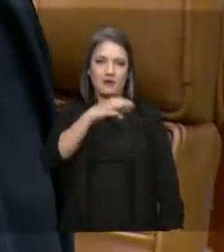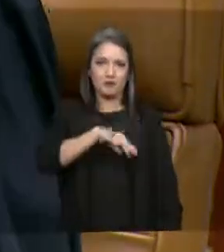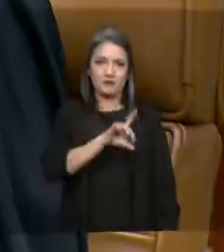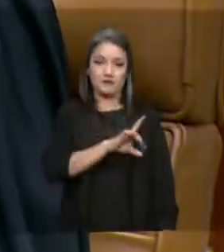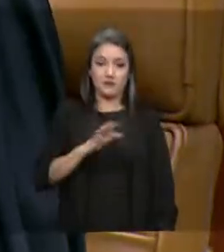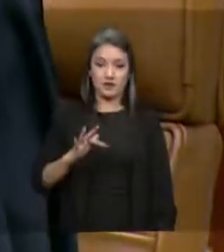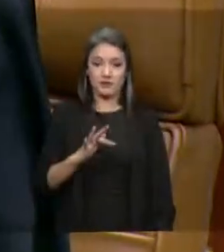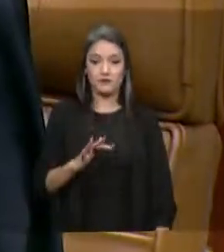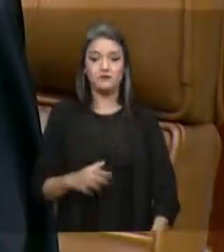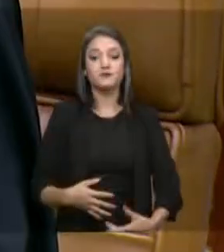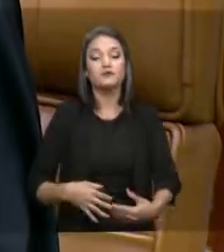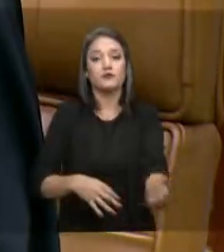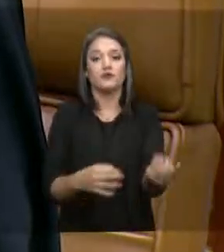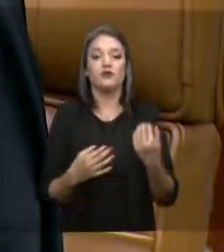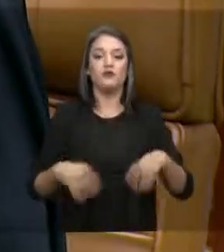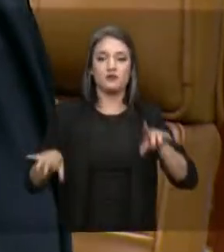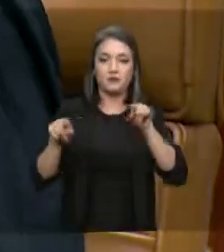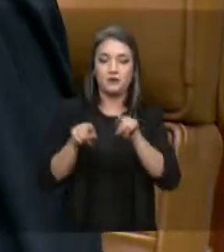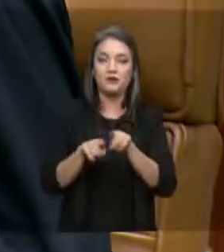que após